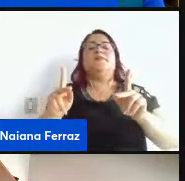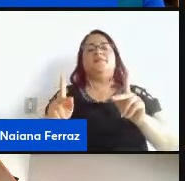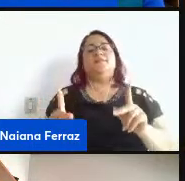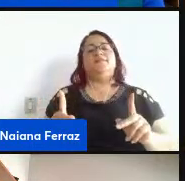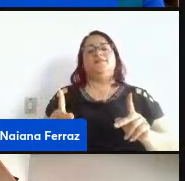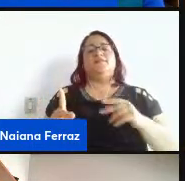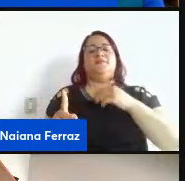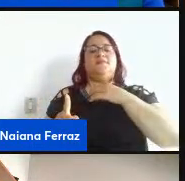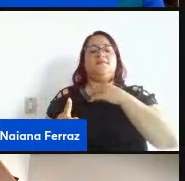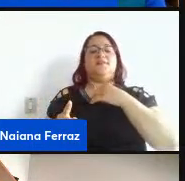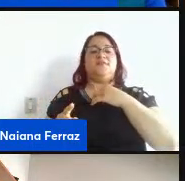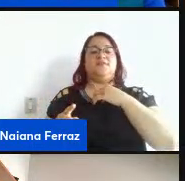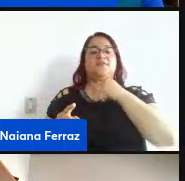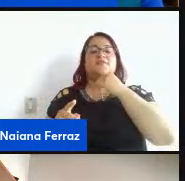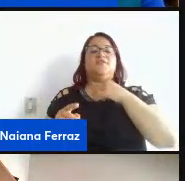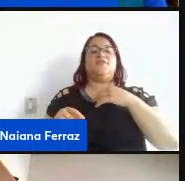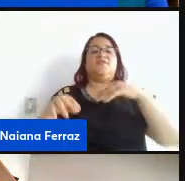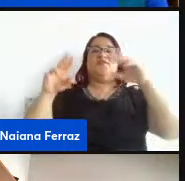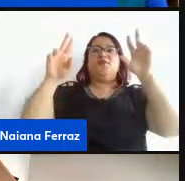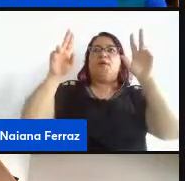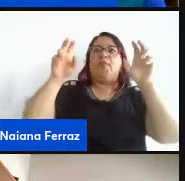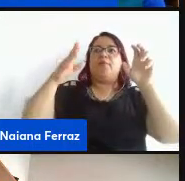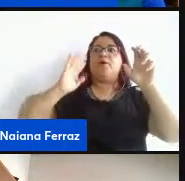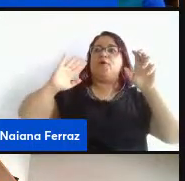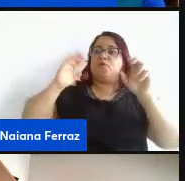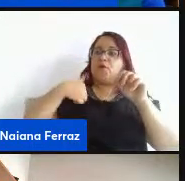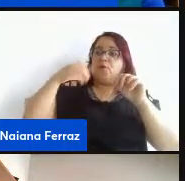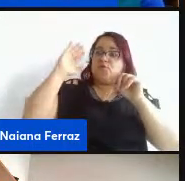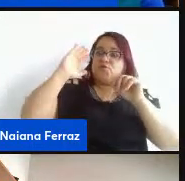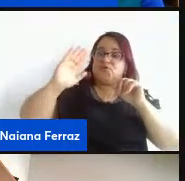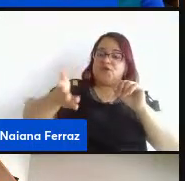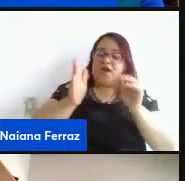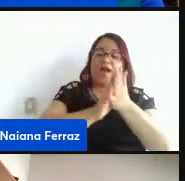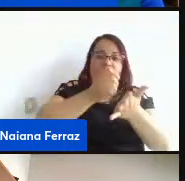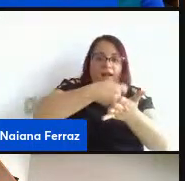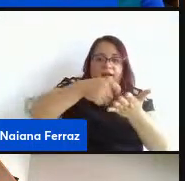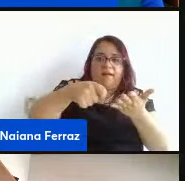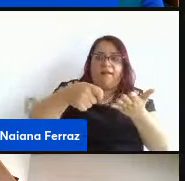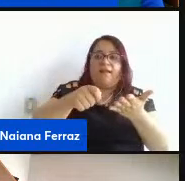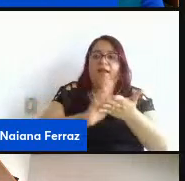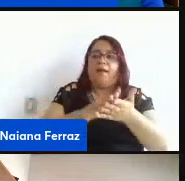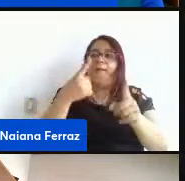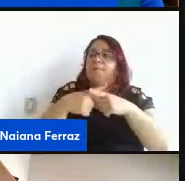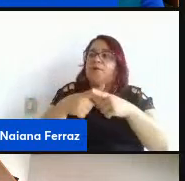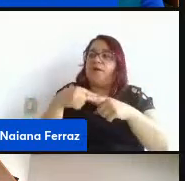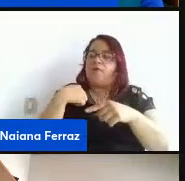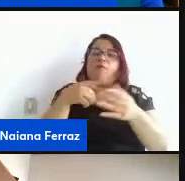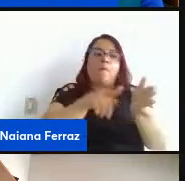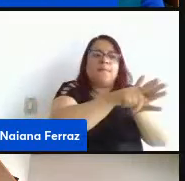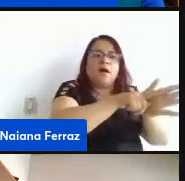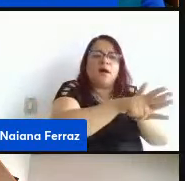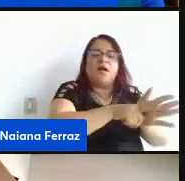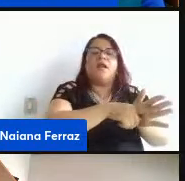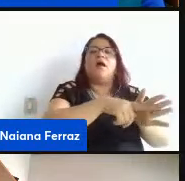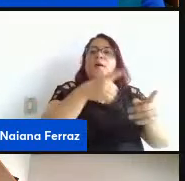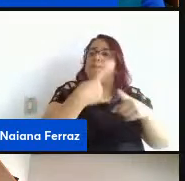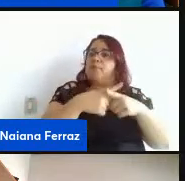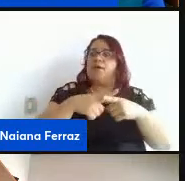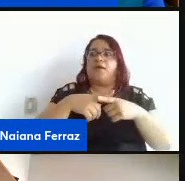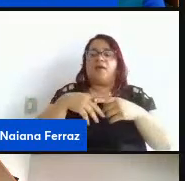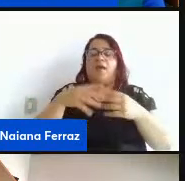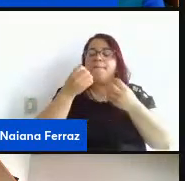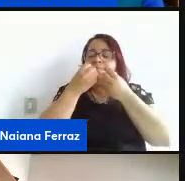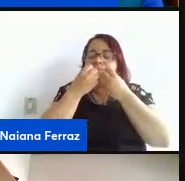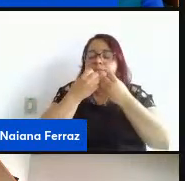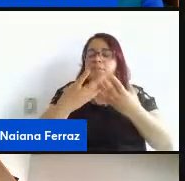cujo tema eu já até deixei anotado aqui para conseguir mais informações a respeito, achei bastante interessante, e também do